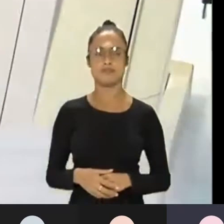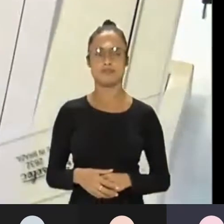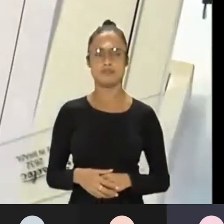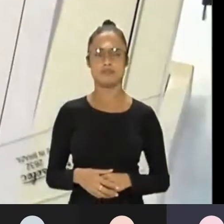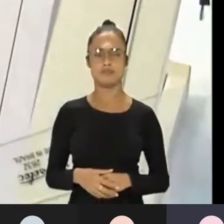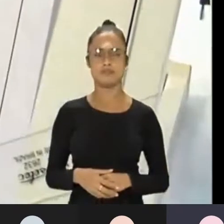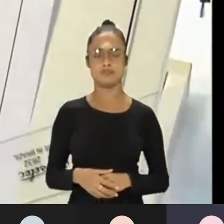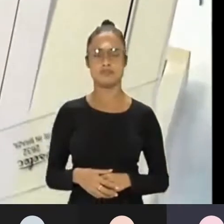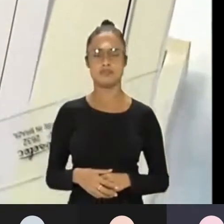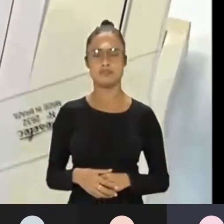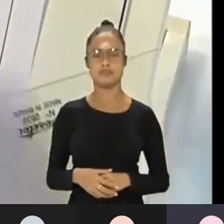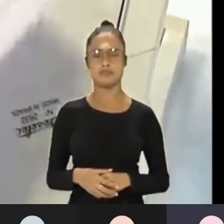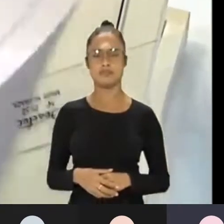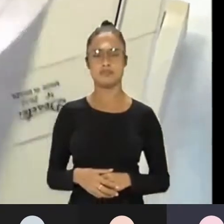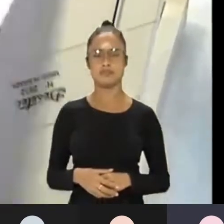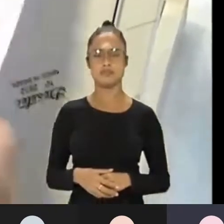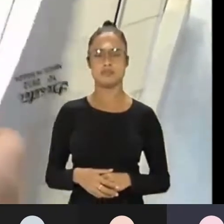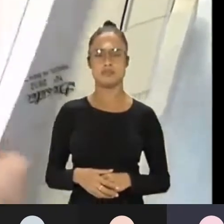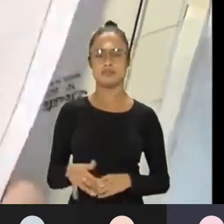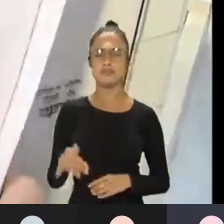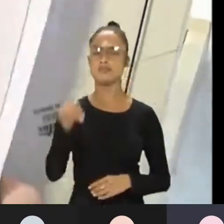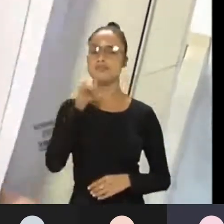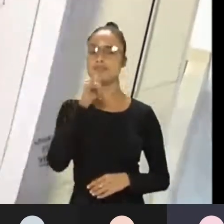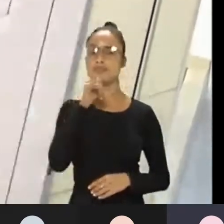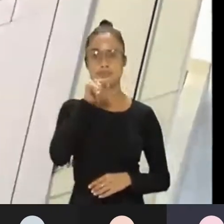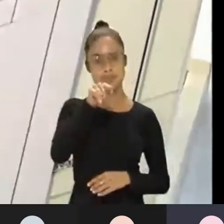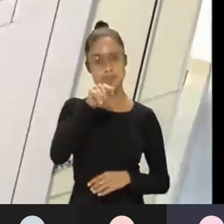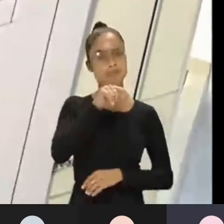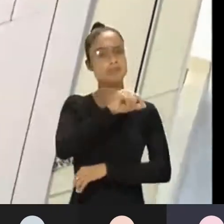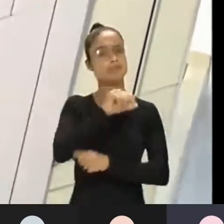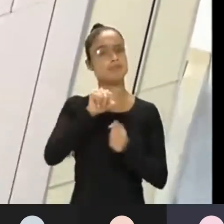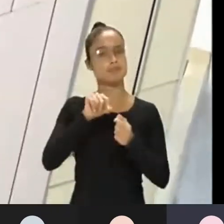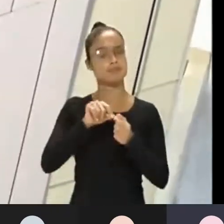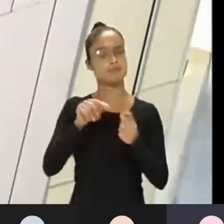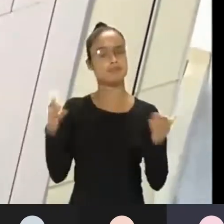Bom, aqui é o exemplo para praticar.